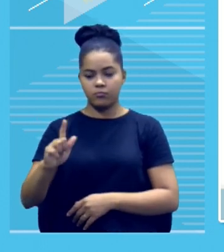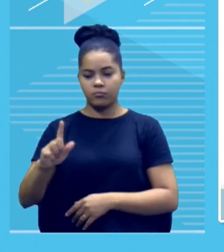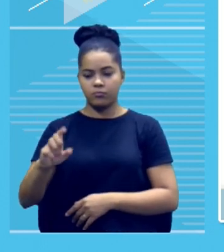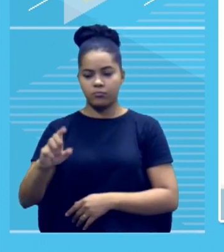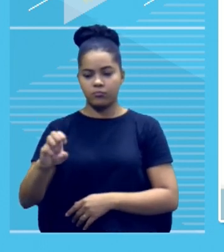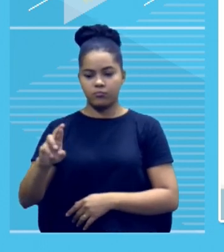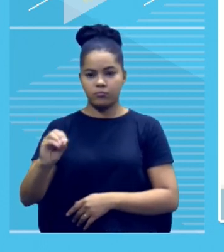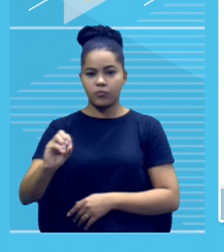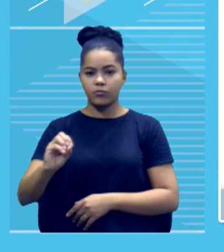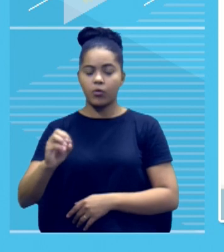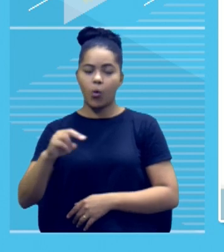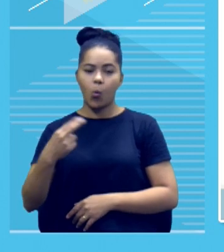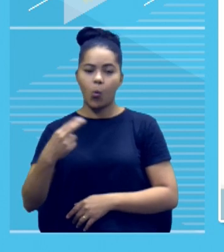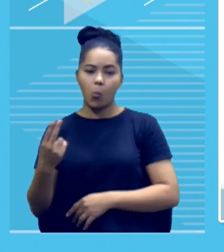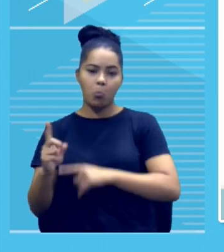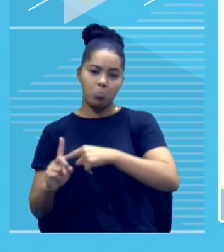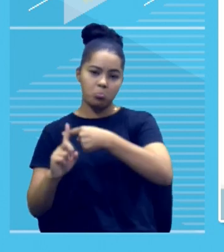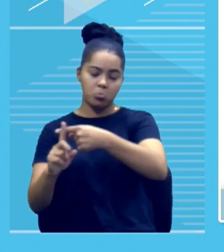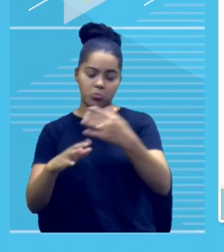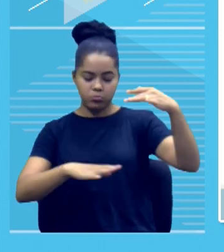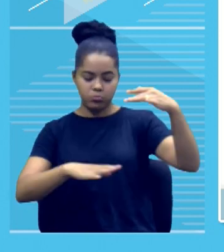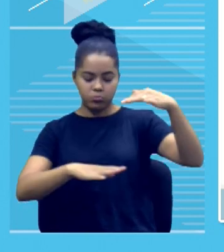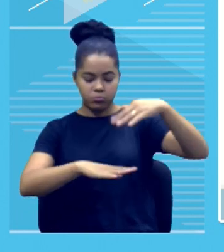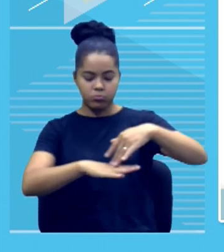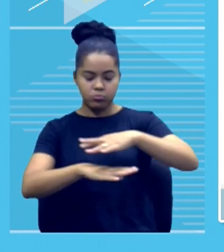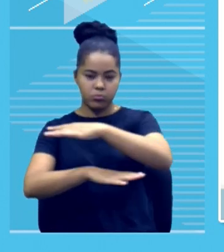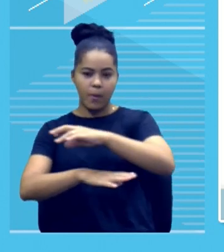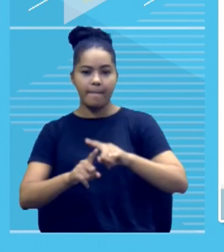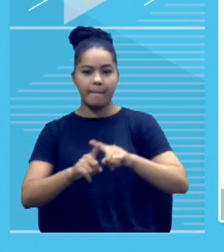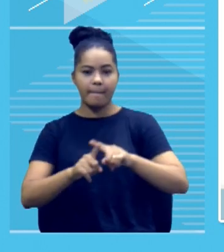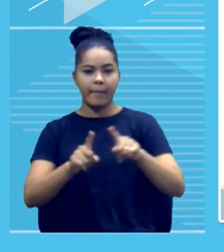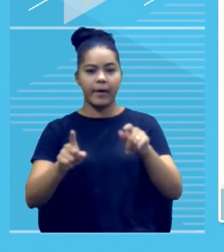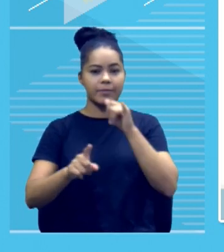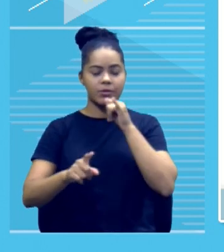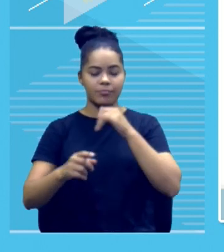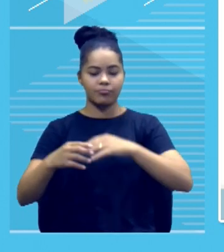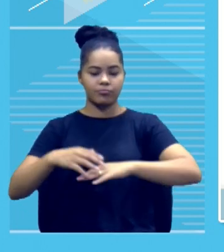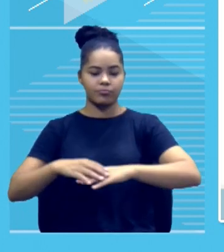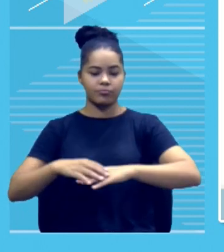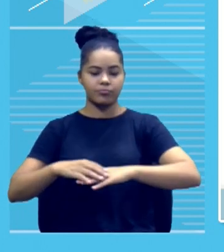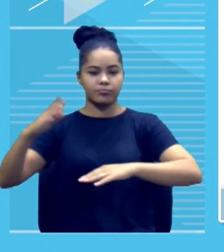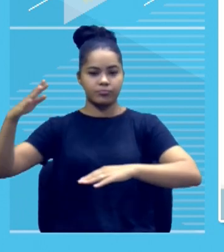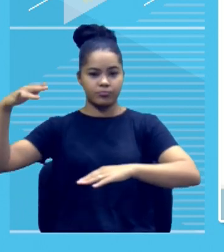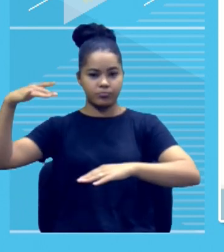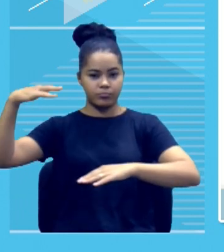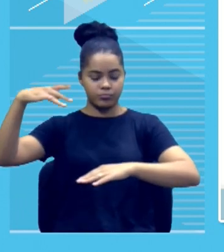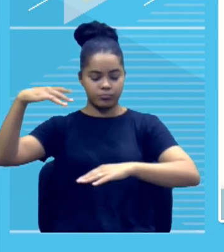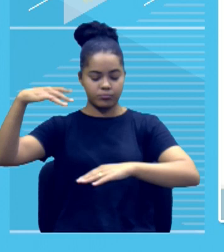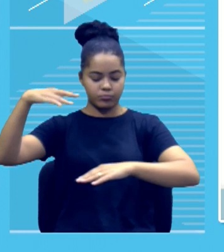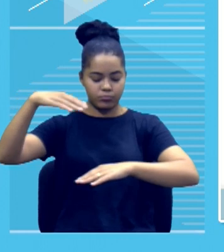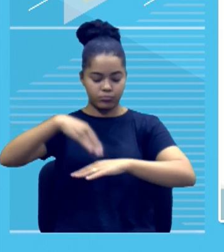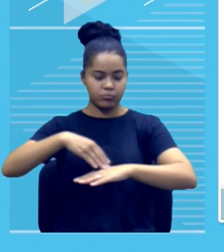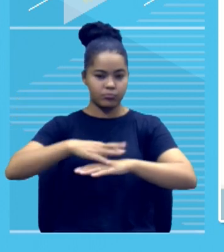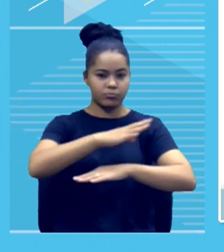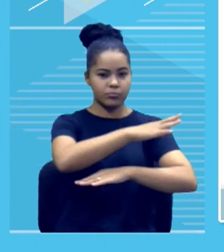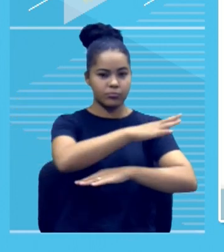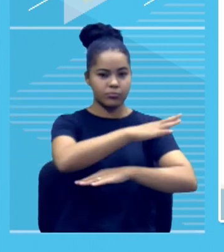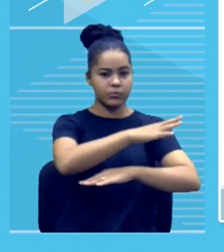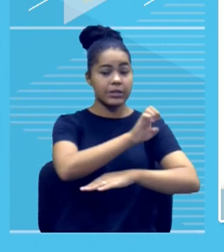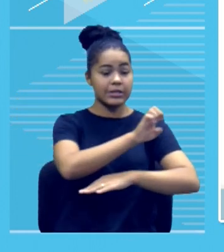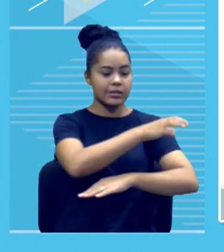positivo. Se o desvio for para a esquerda ou no sentido anti-horário, é chamado